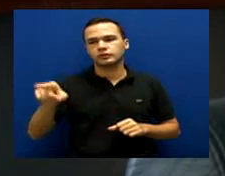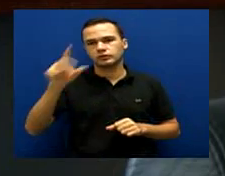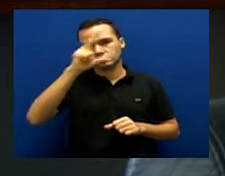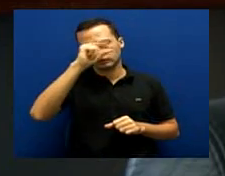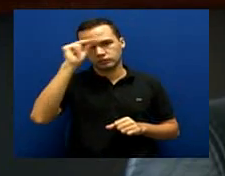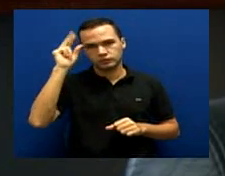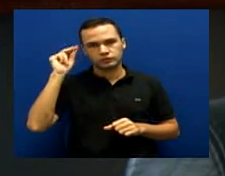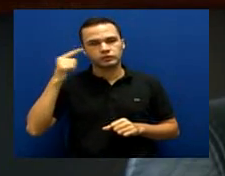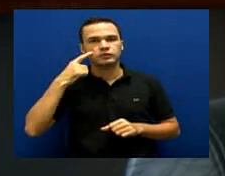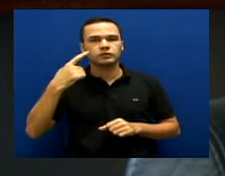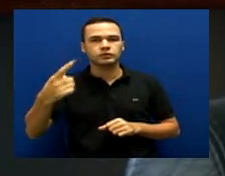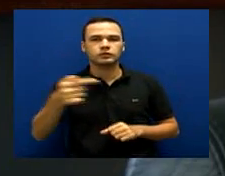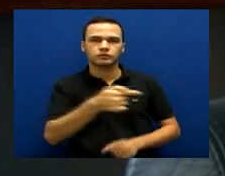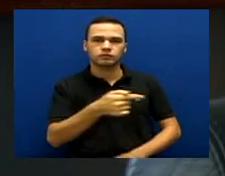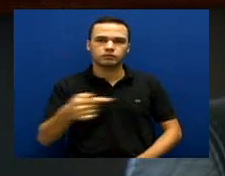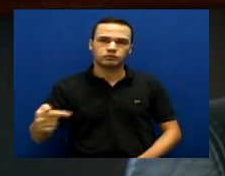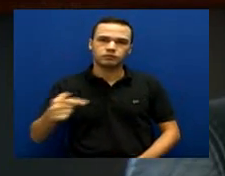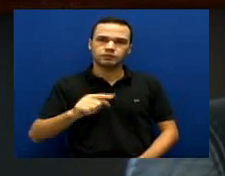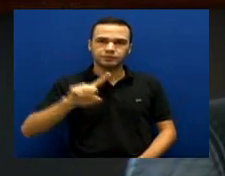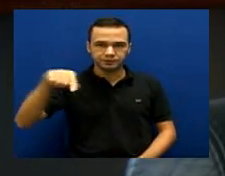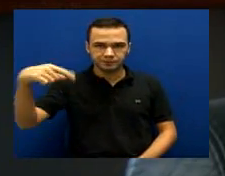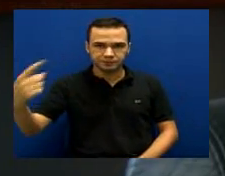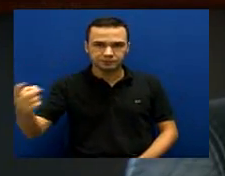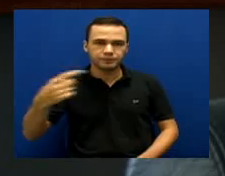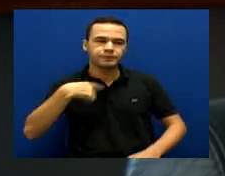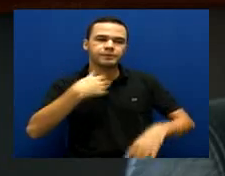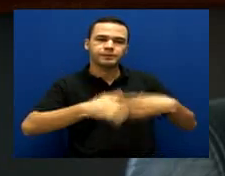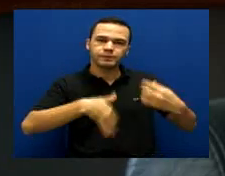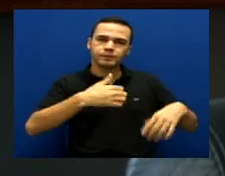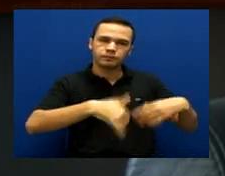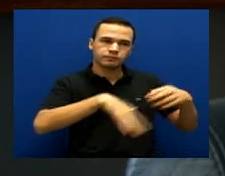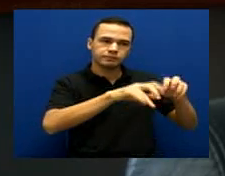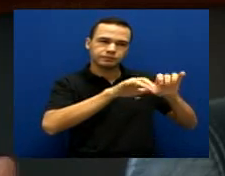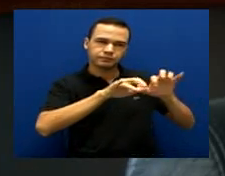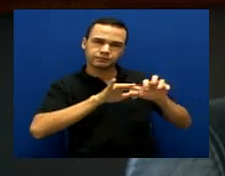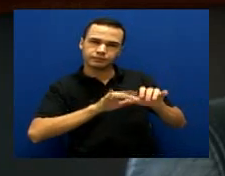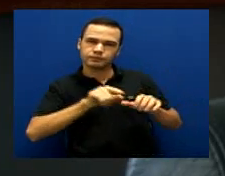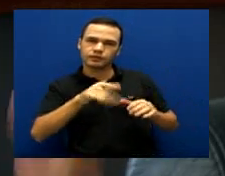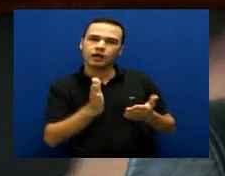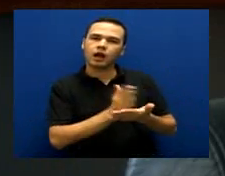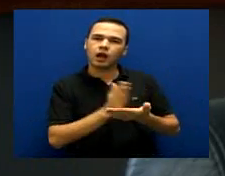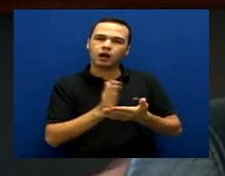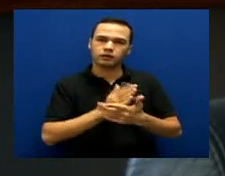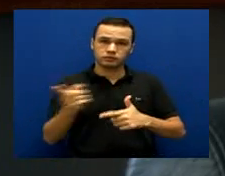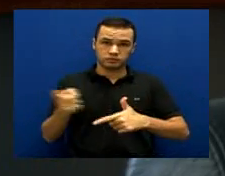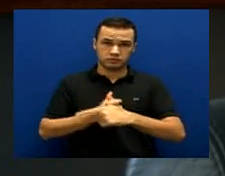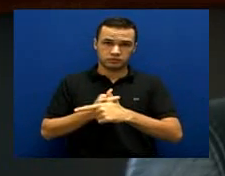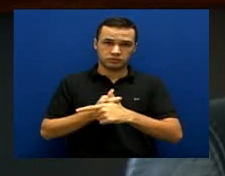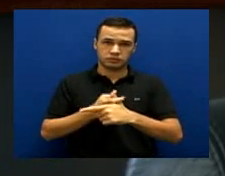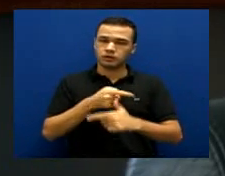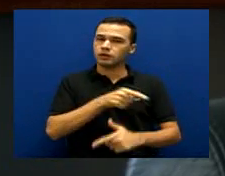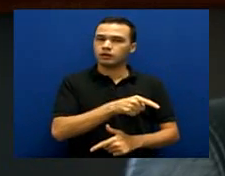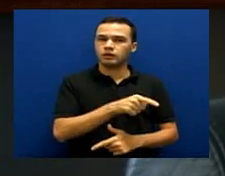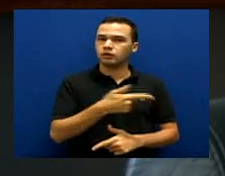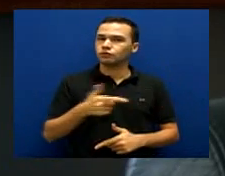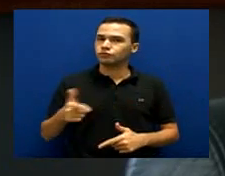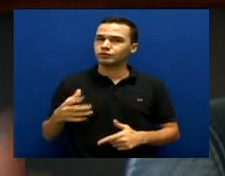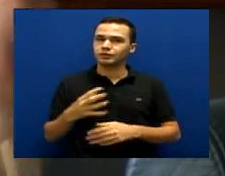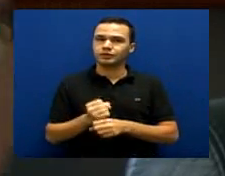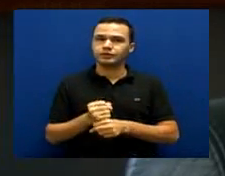me apresenta a semana que vem é todo um relatório de dick deus que ele recebeu que não estavam necessariamente